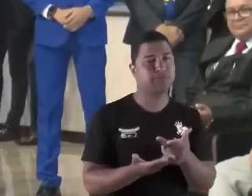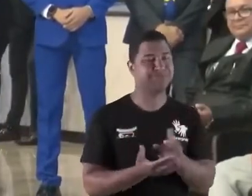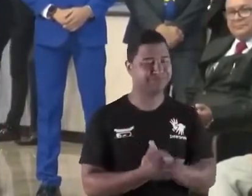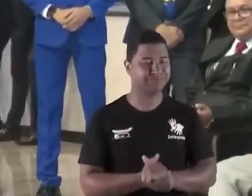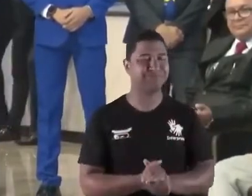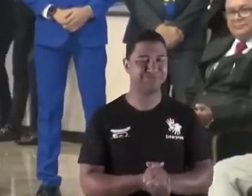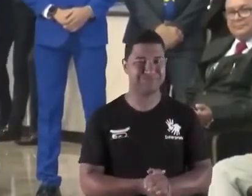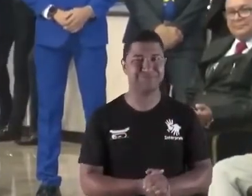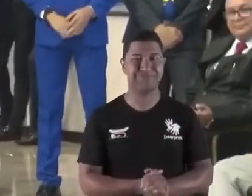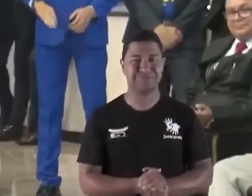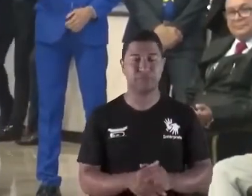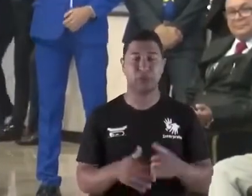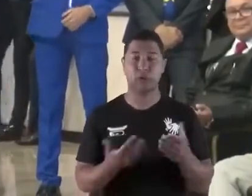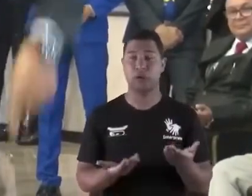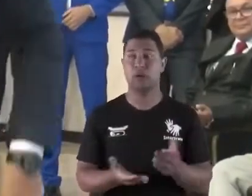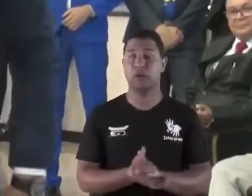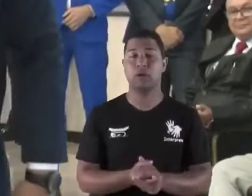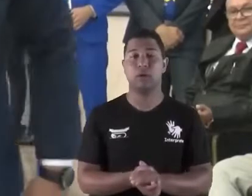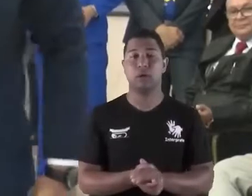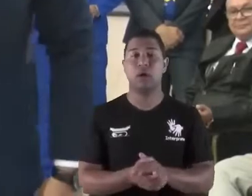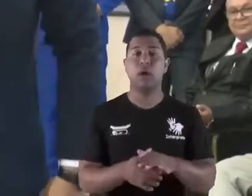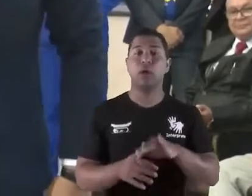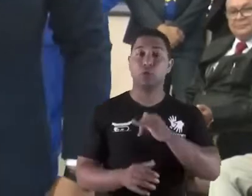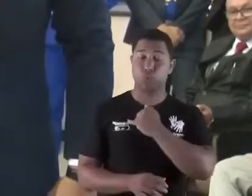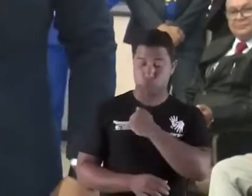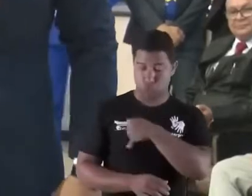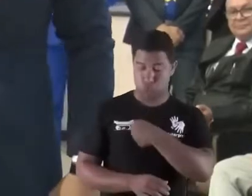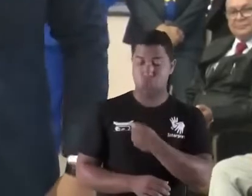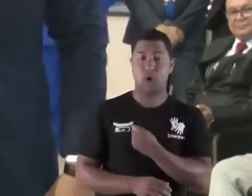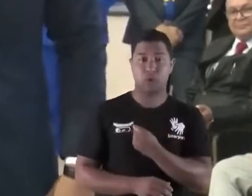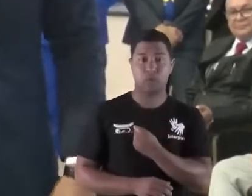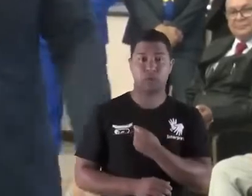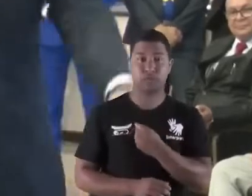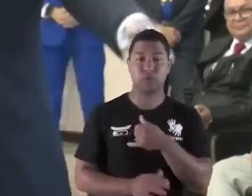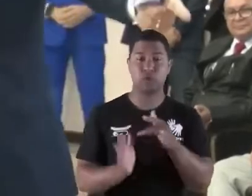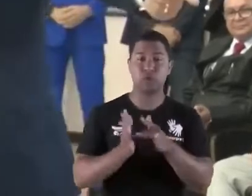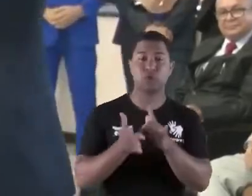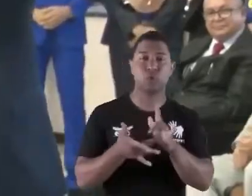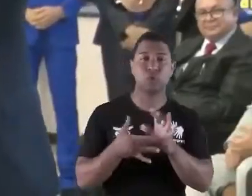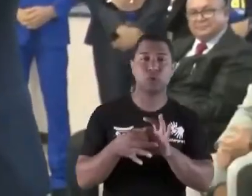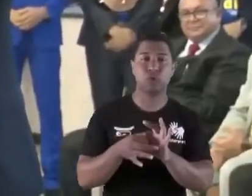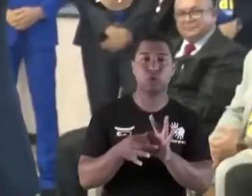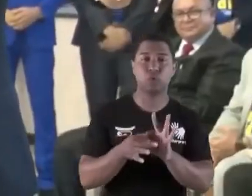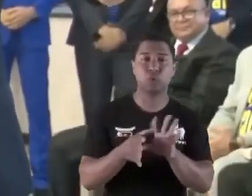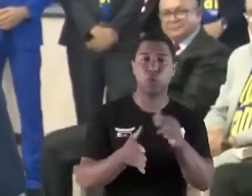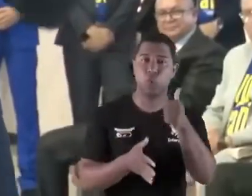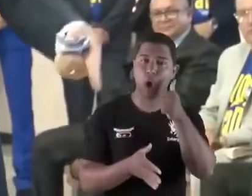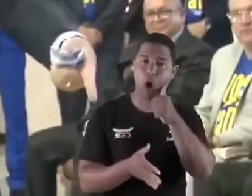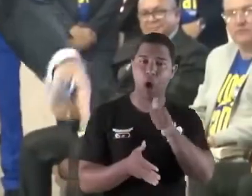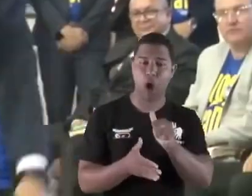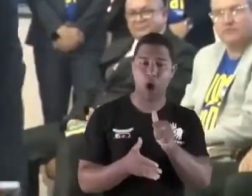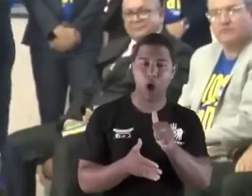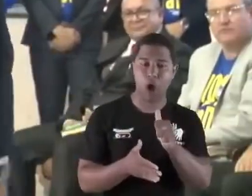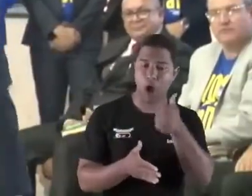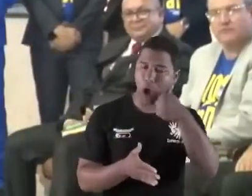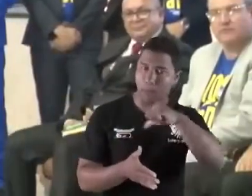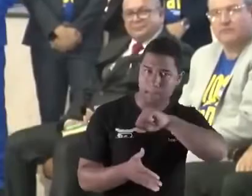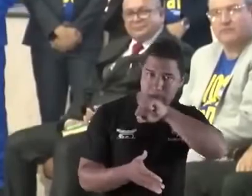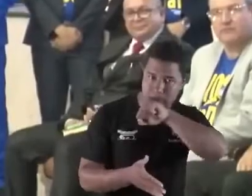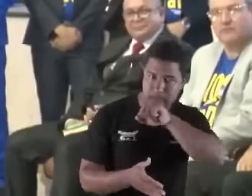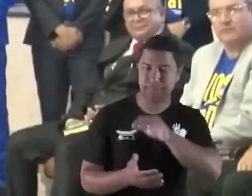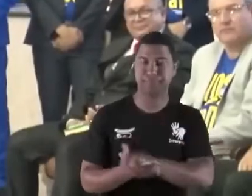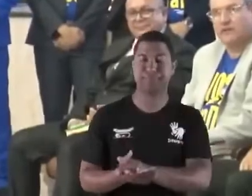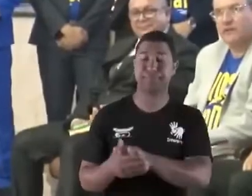Jesus. Para João, Jesus deixou a mãe. Para Pedro,